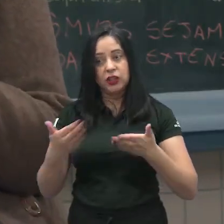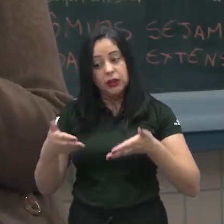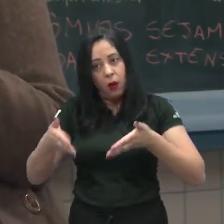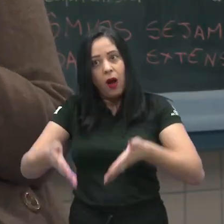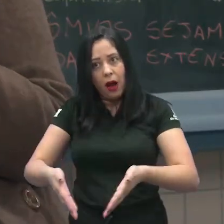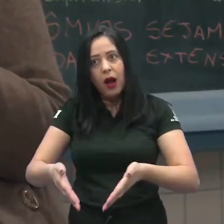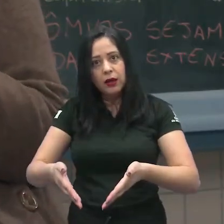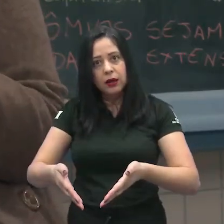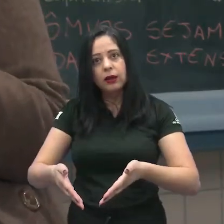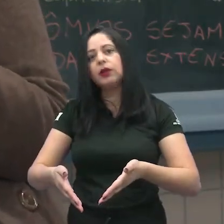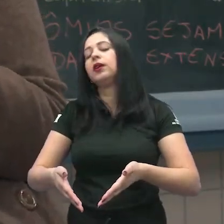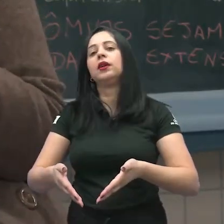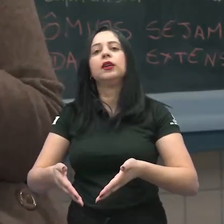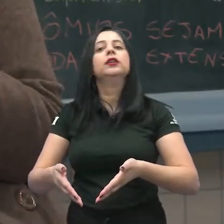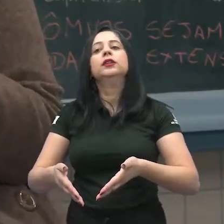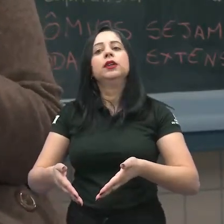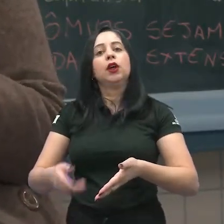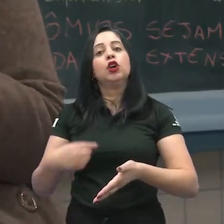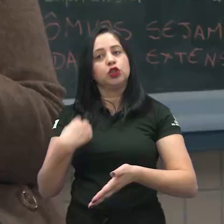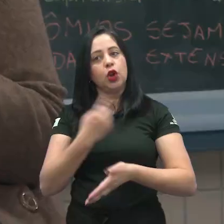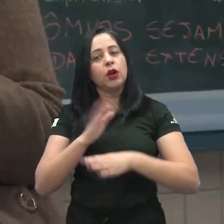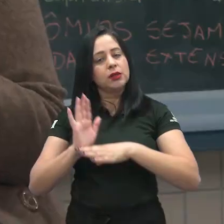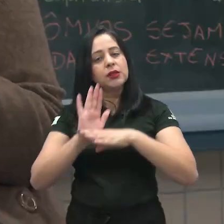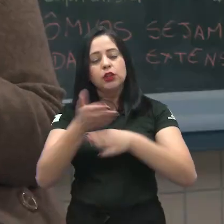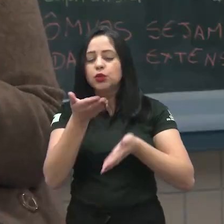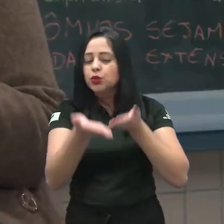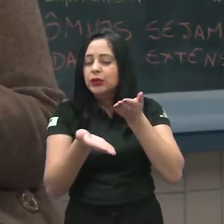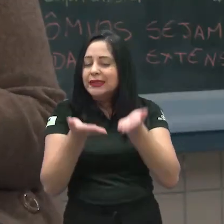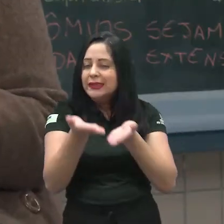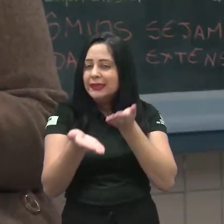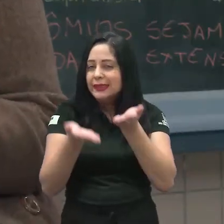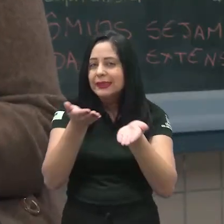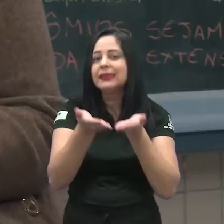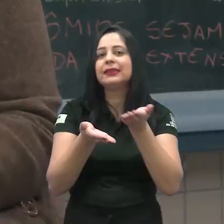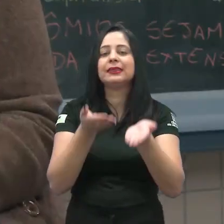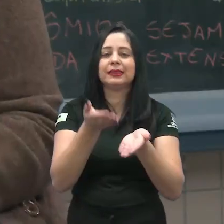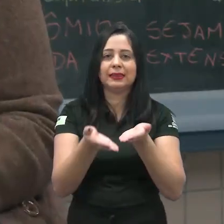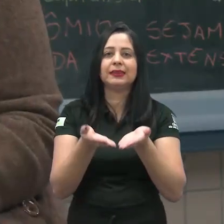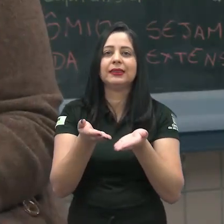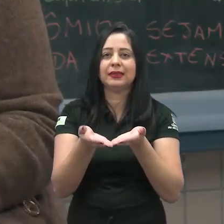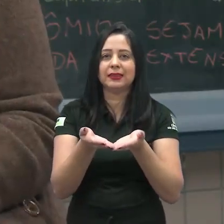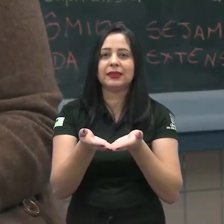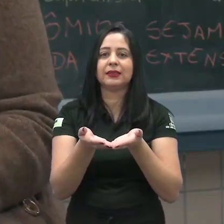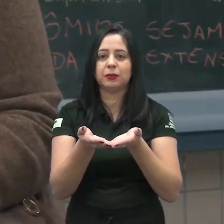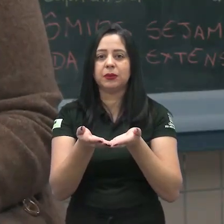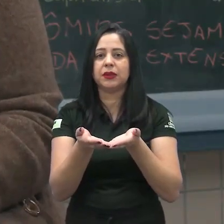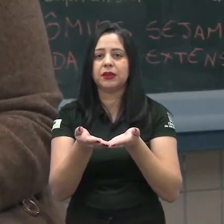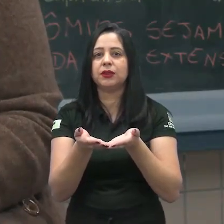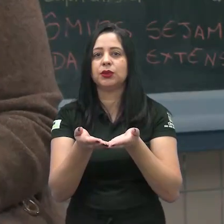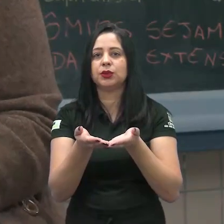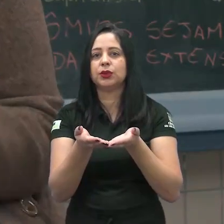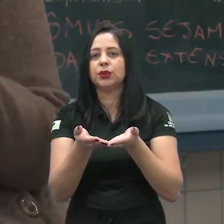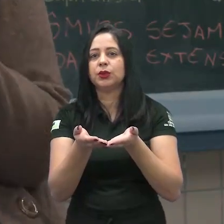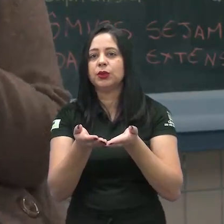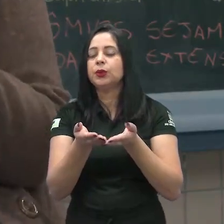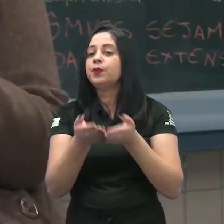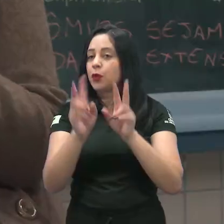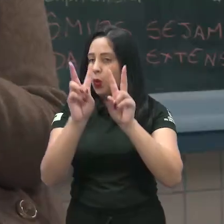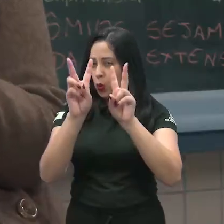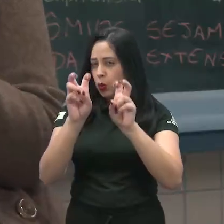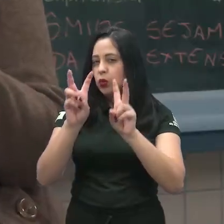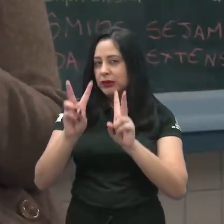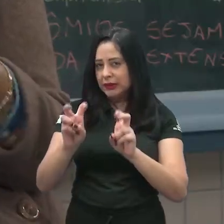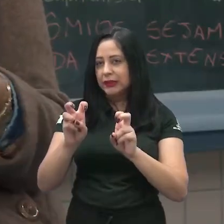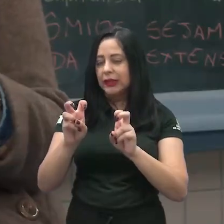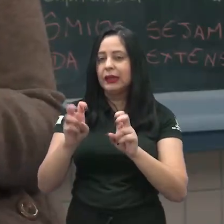com intervenções específicas para algumas situações, né, referentes a essas